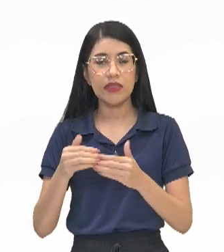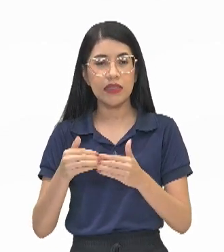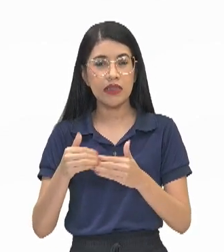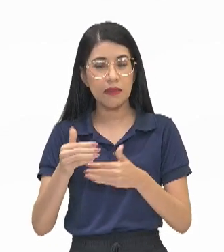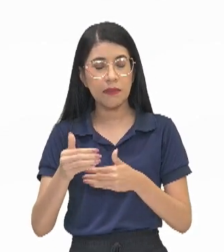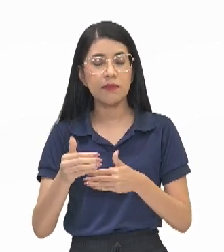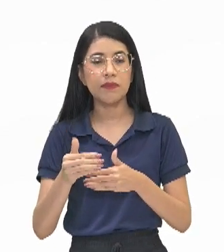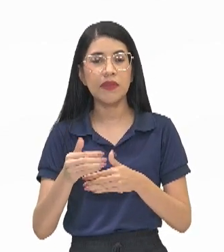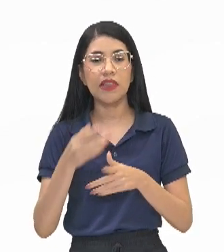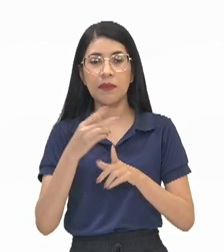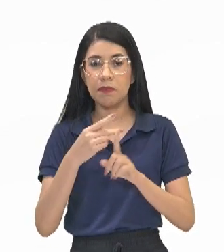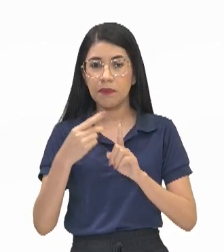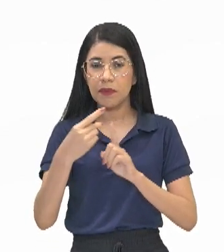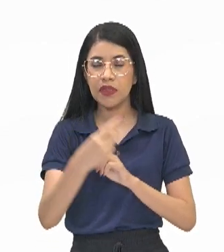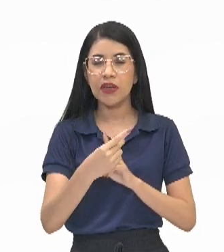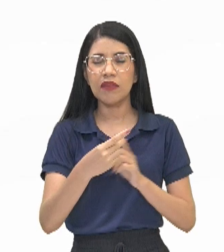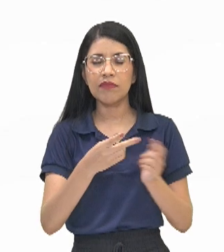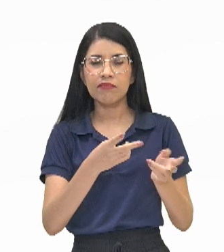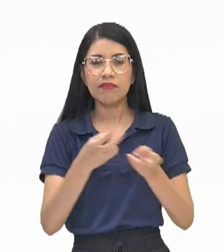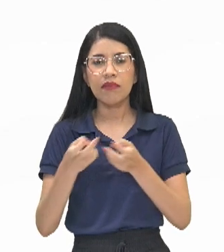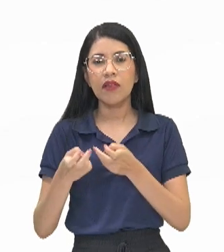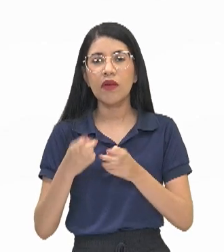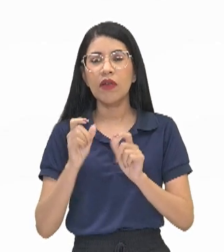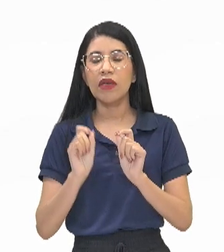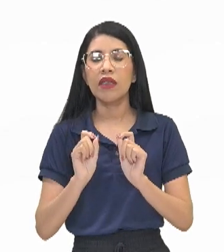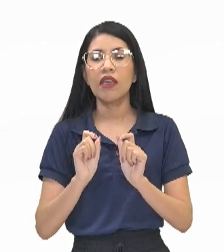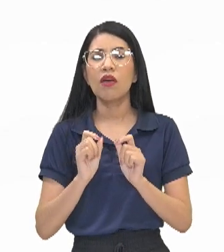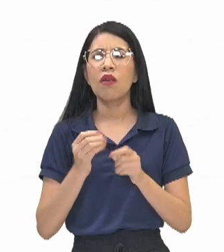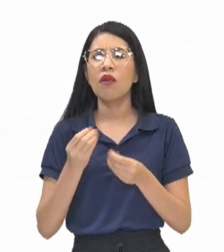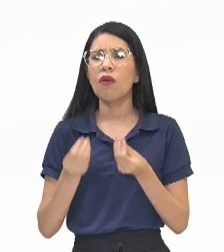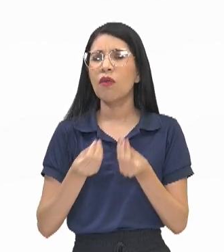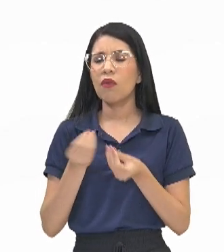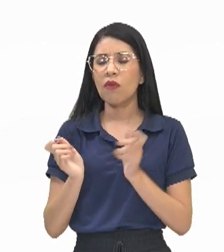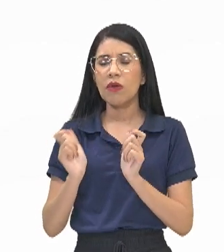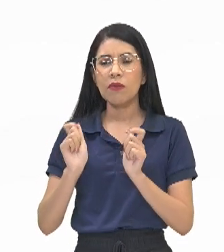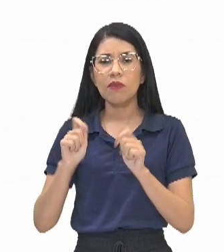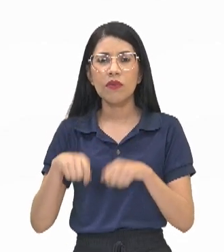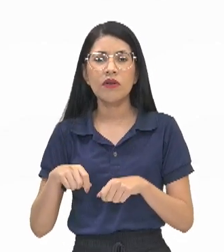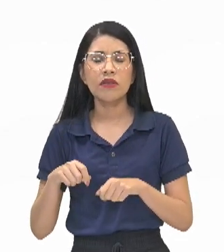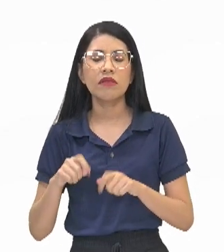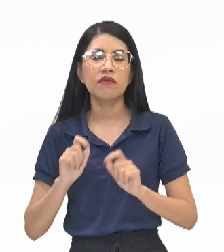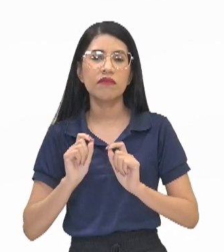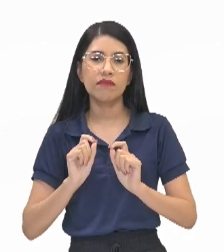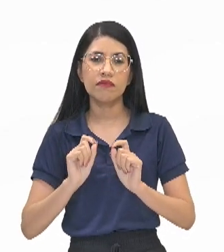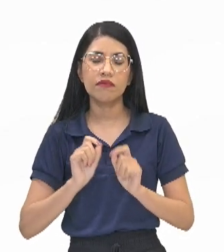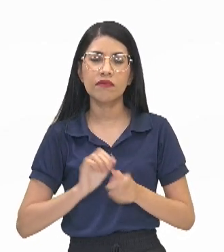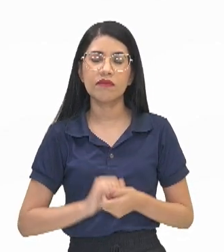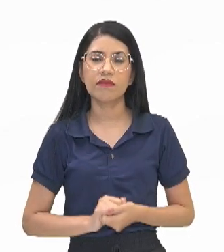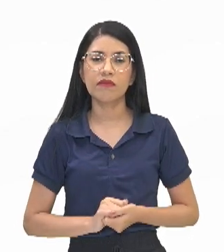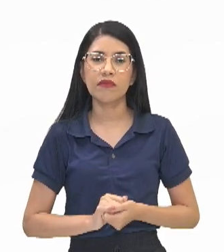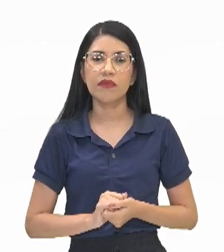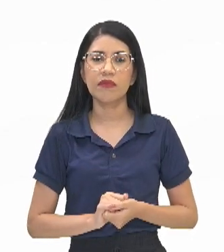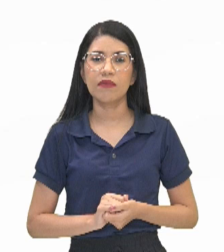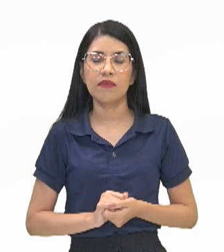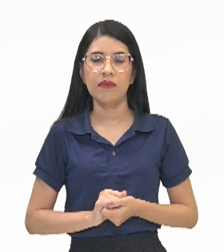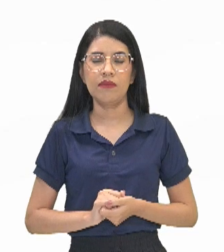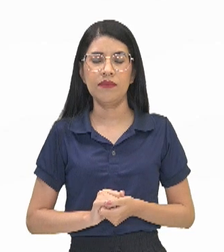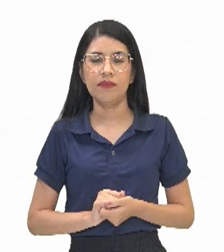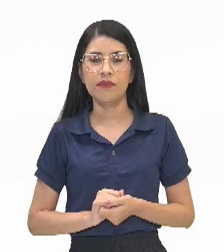dizer, bem, tem que ter uma forma de que a